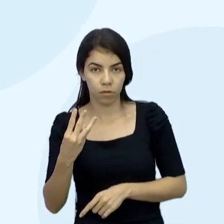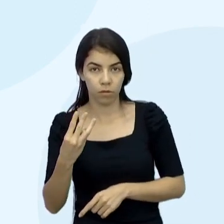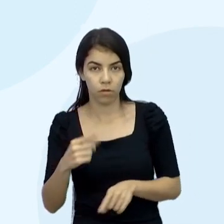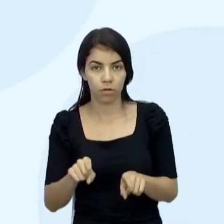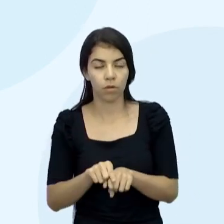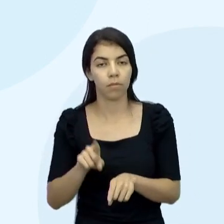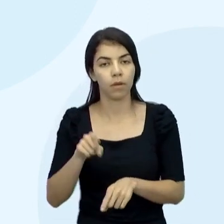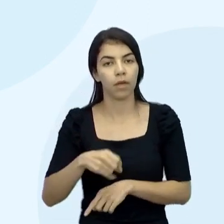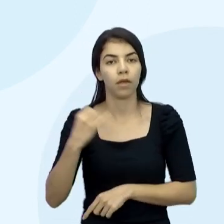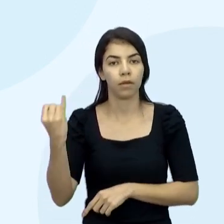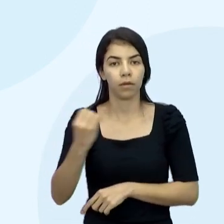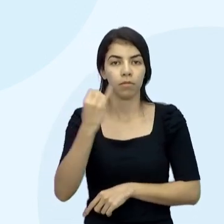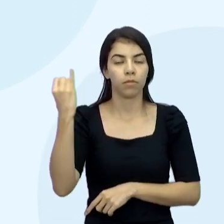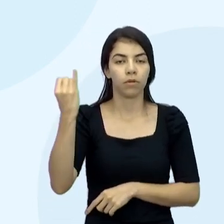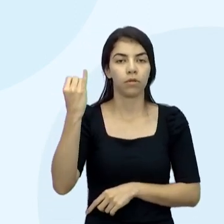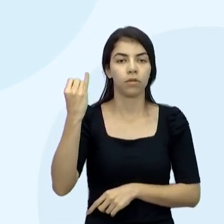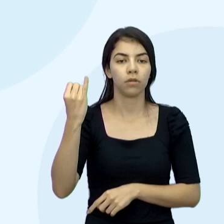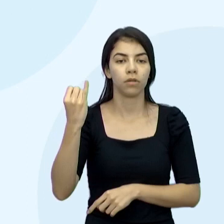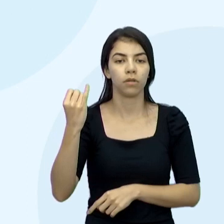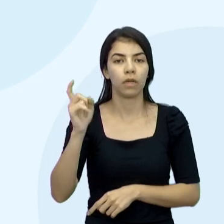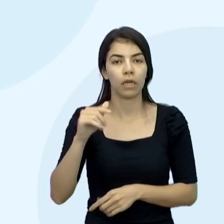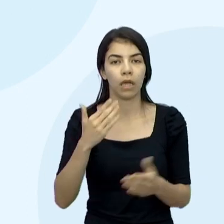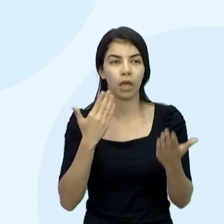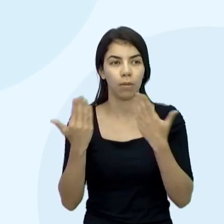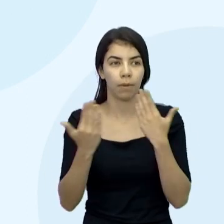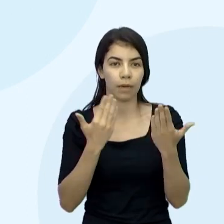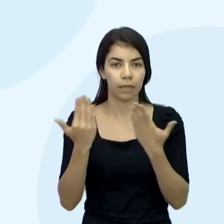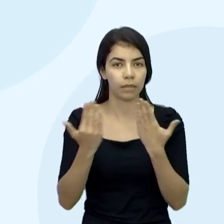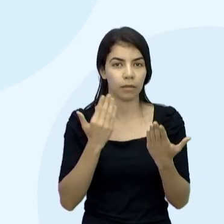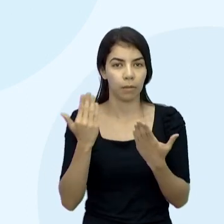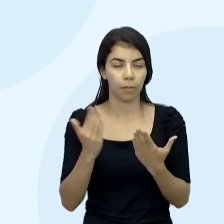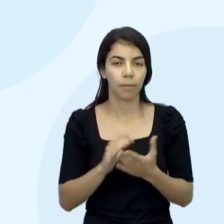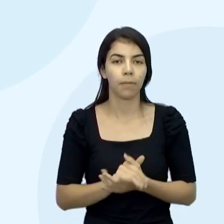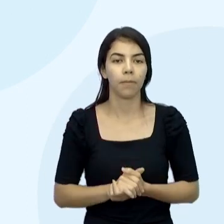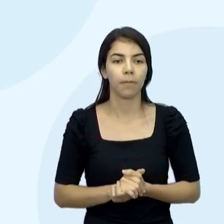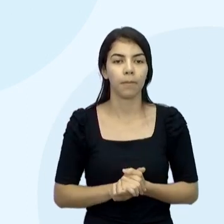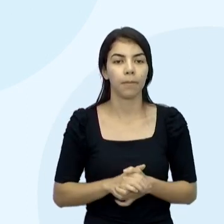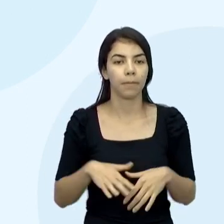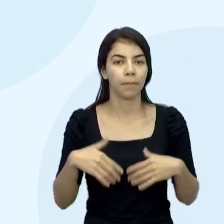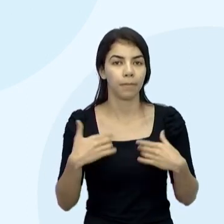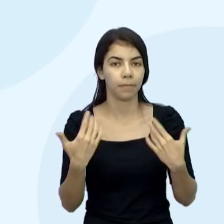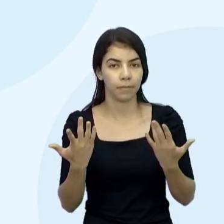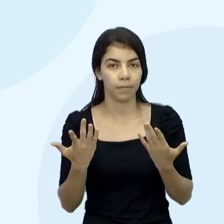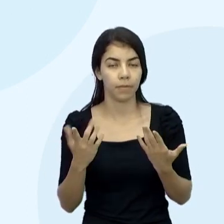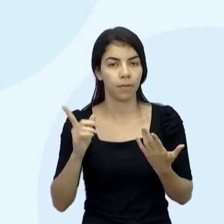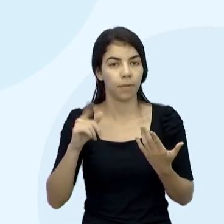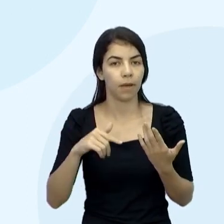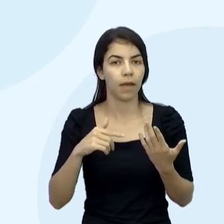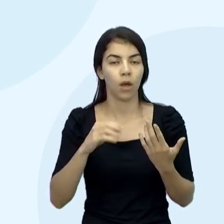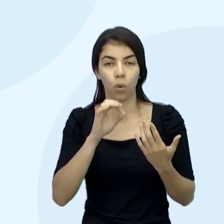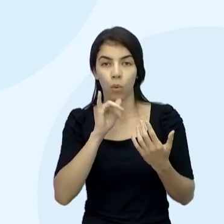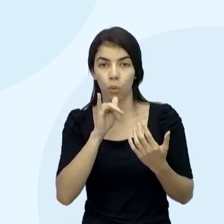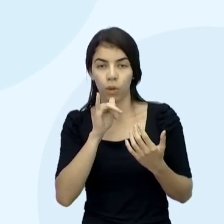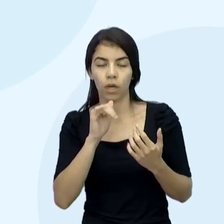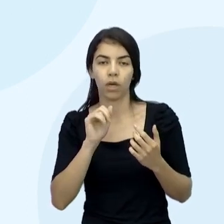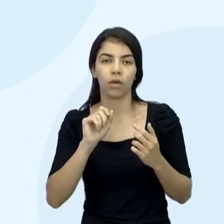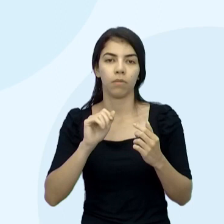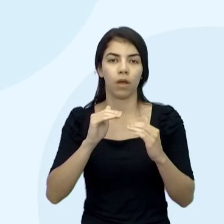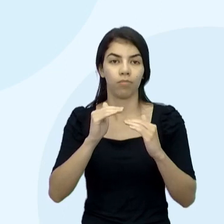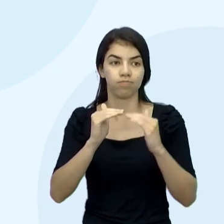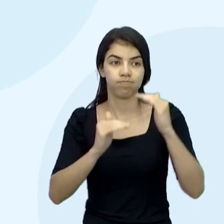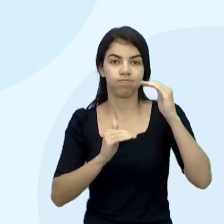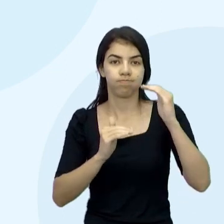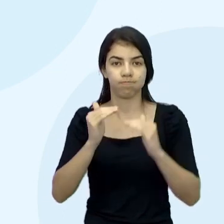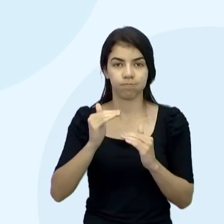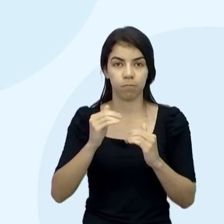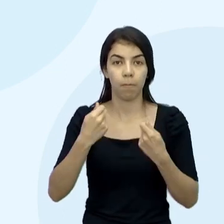que é importante porque eles começam a estabelecer comparações. Então, aumentou, mas aumentou em relação a quê? Então, você tem que